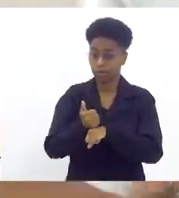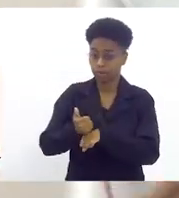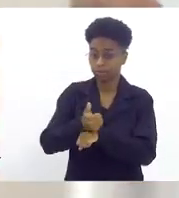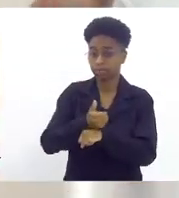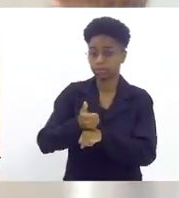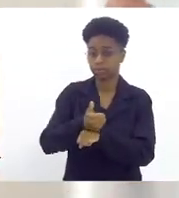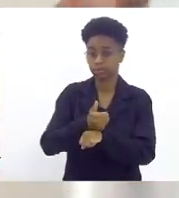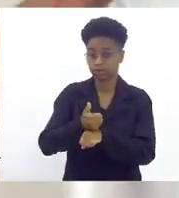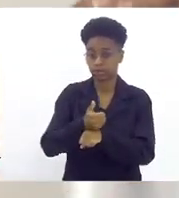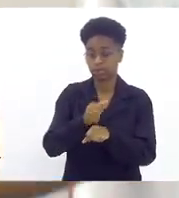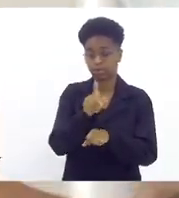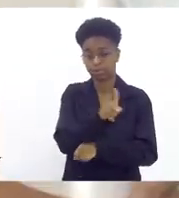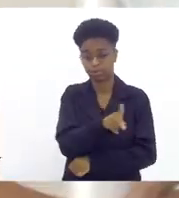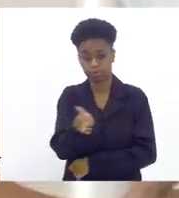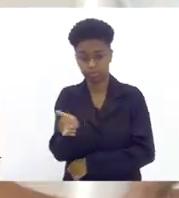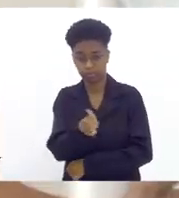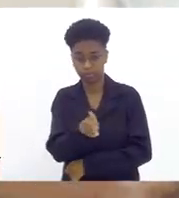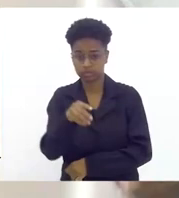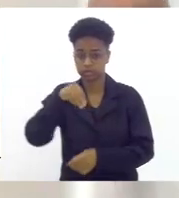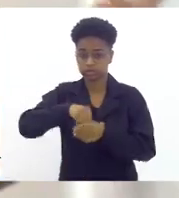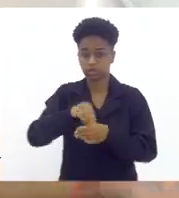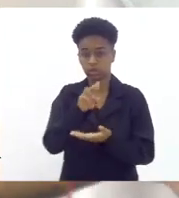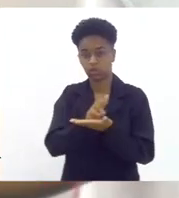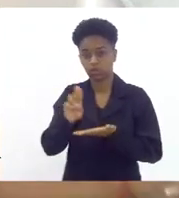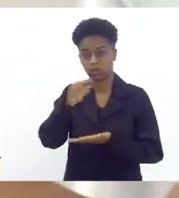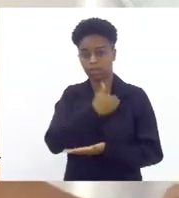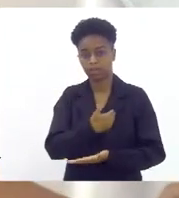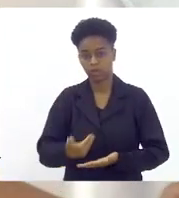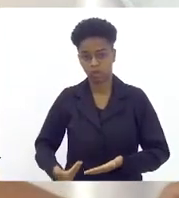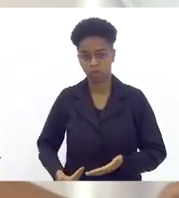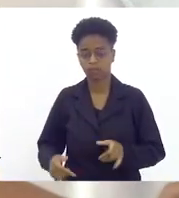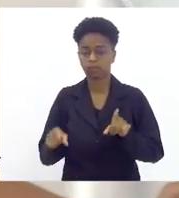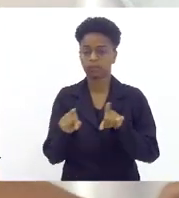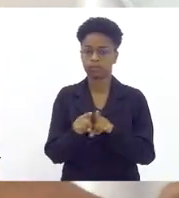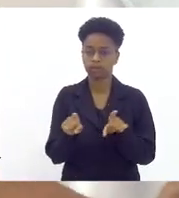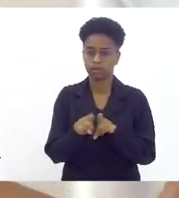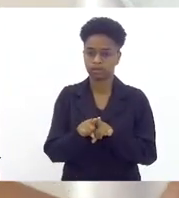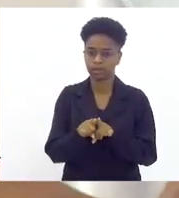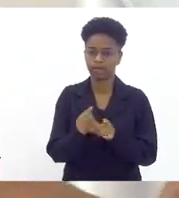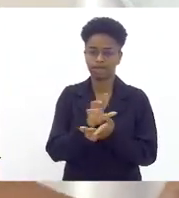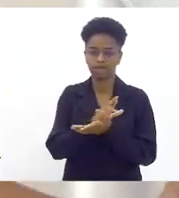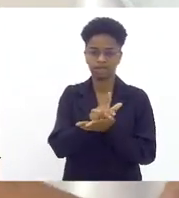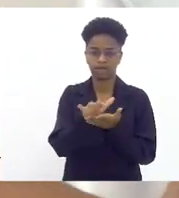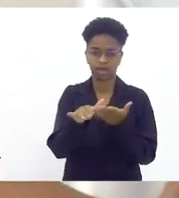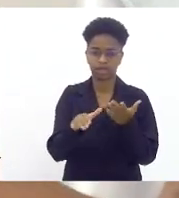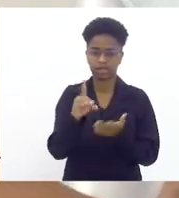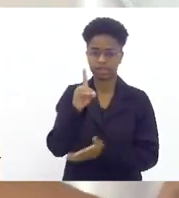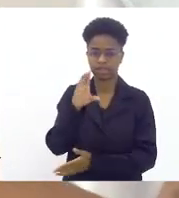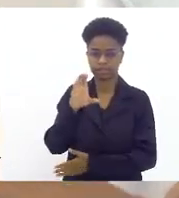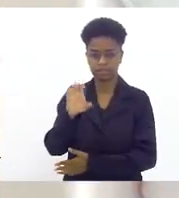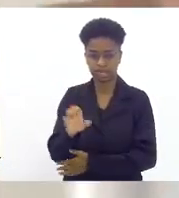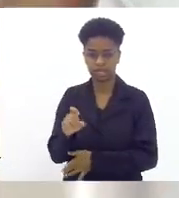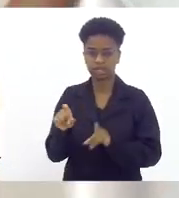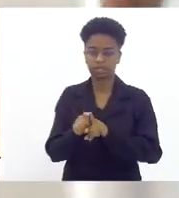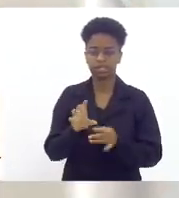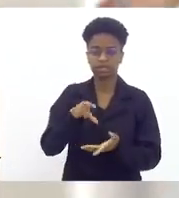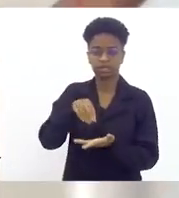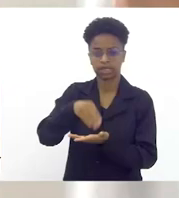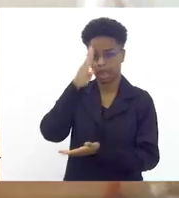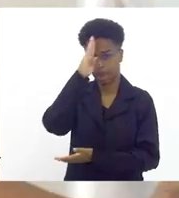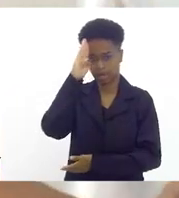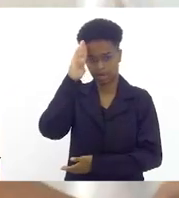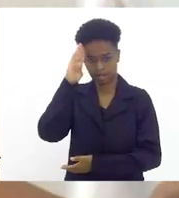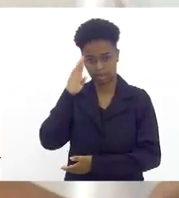os profissionais docentes das universidades públicas, como os diversos DCEs e centros acadêmicos